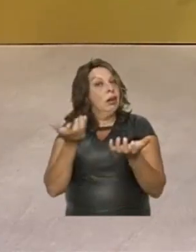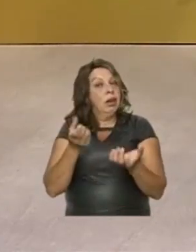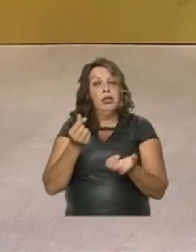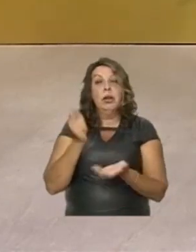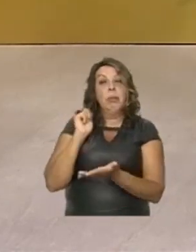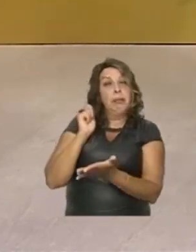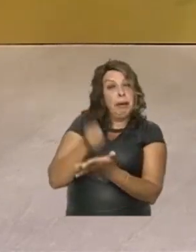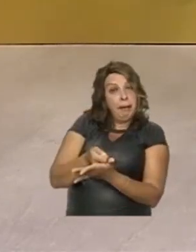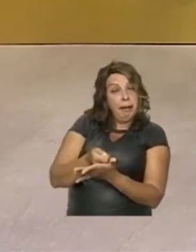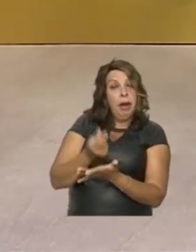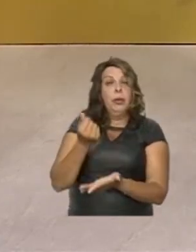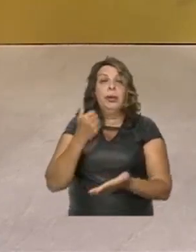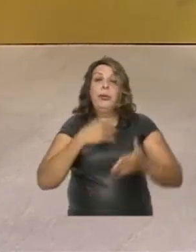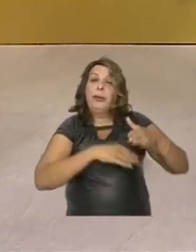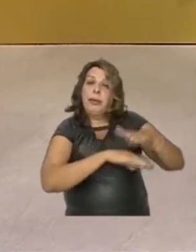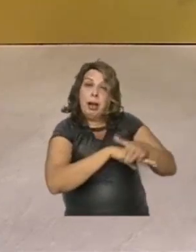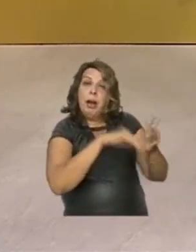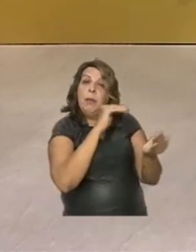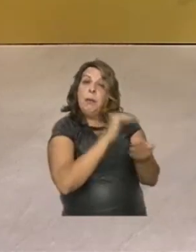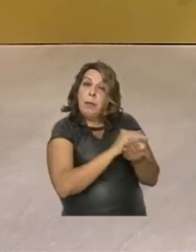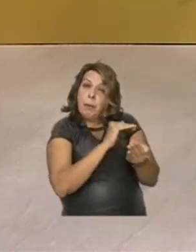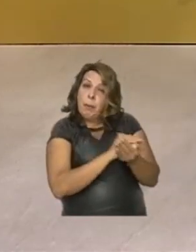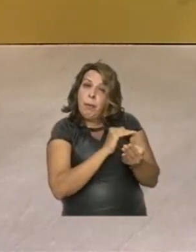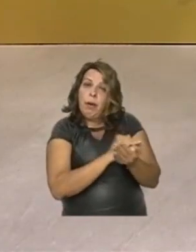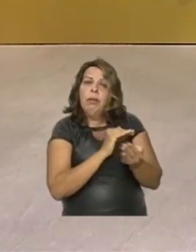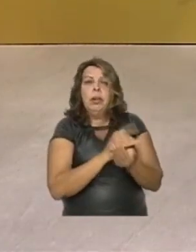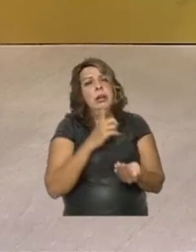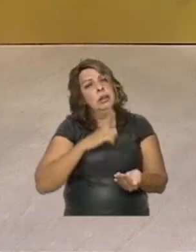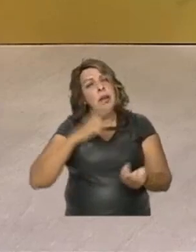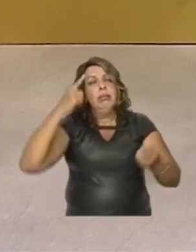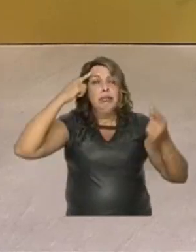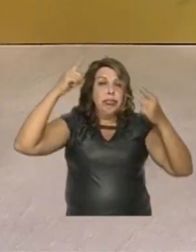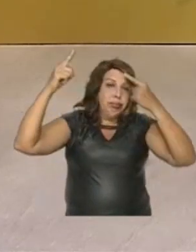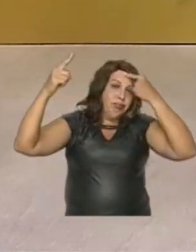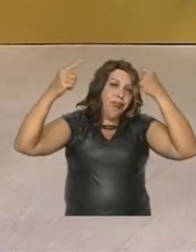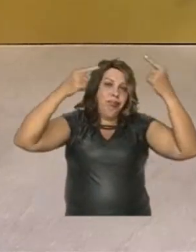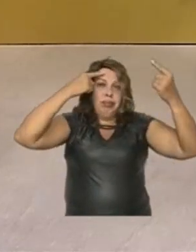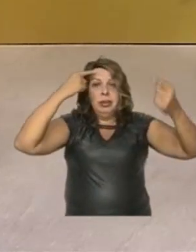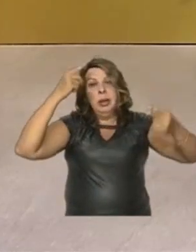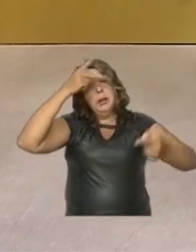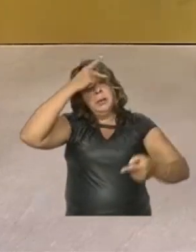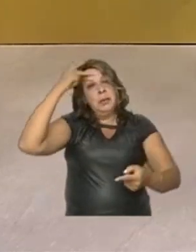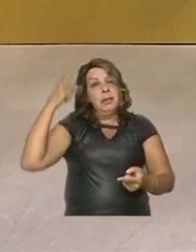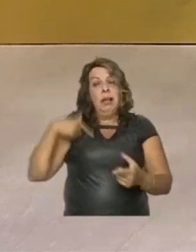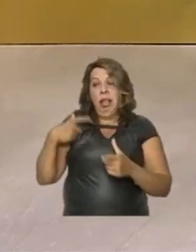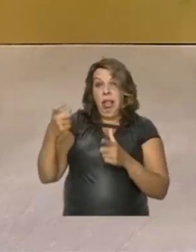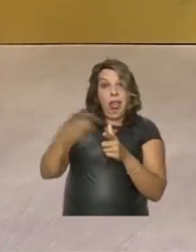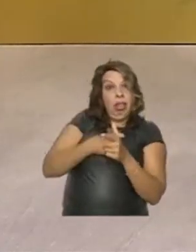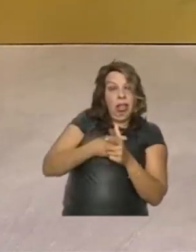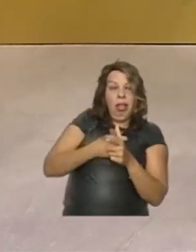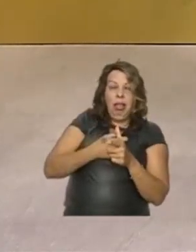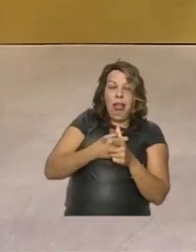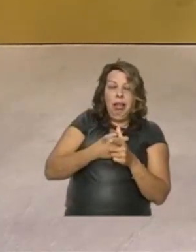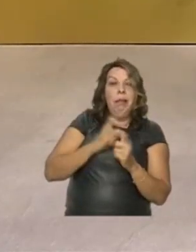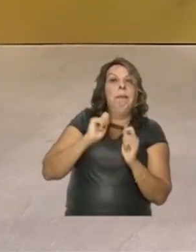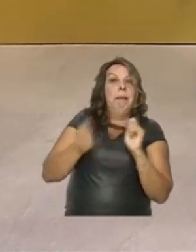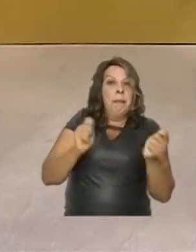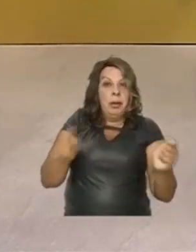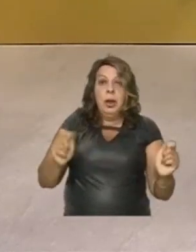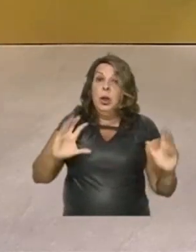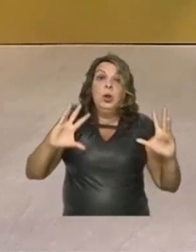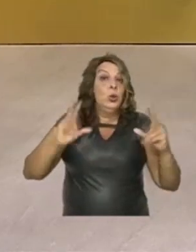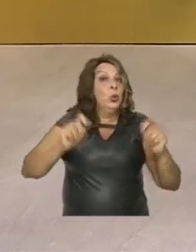investir, outros pensam em guardar na poupança. Tem muita, né, tem muitas ideia, utilidades. Tem muitas gente utilidades. Que vai sair das dívidas, né? Bom, tudo isso é